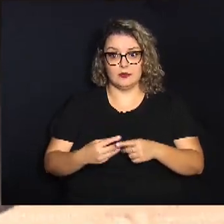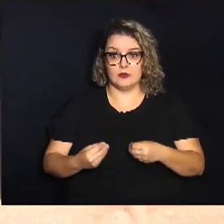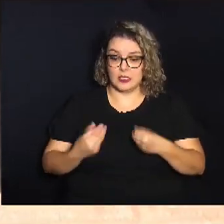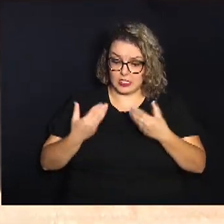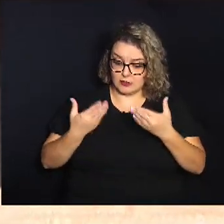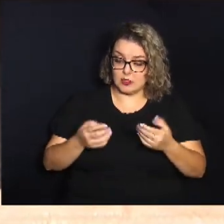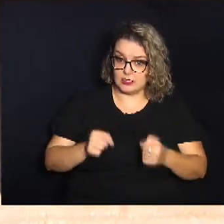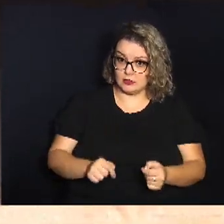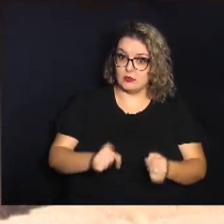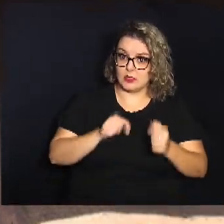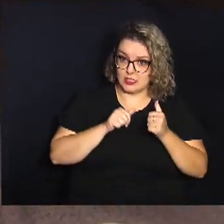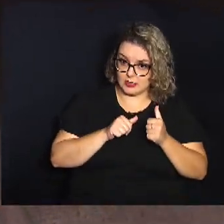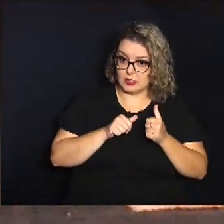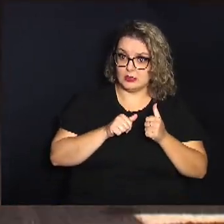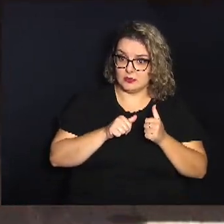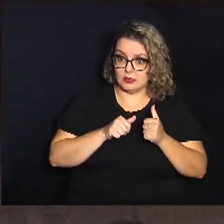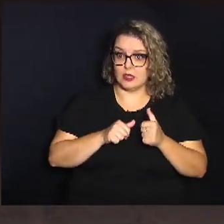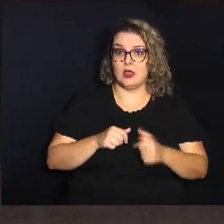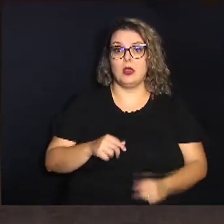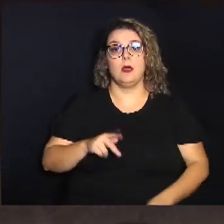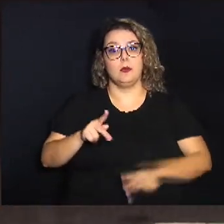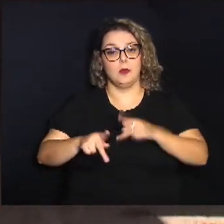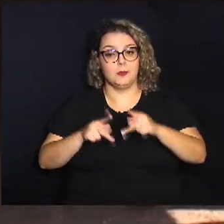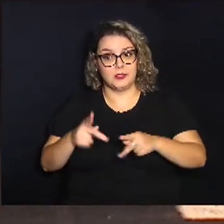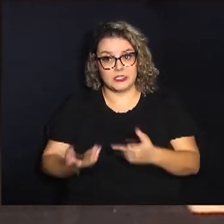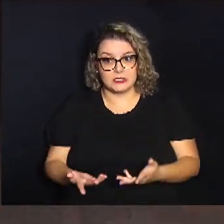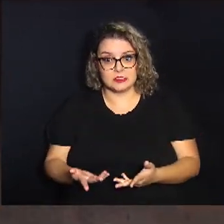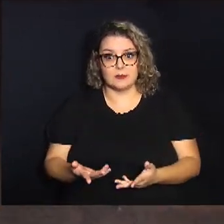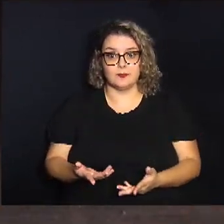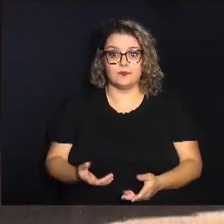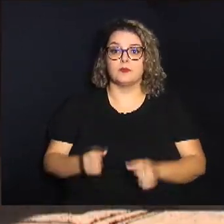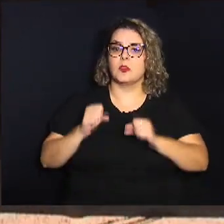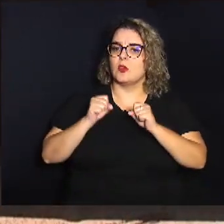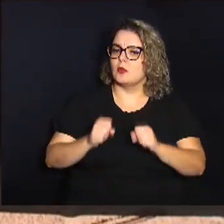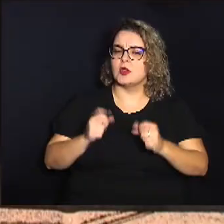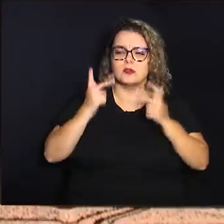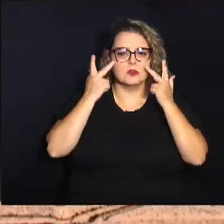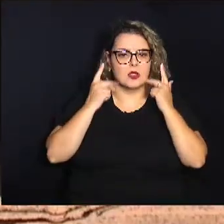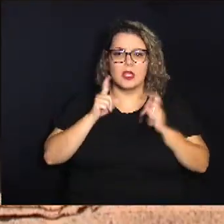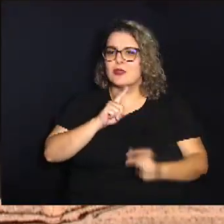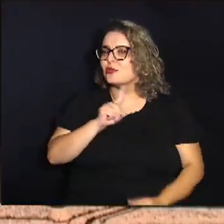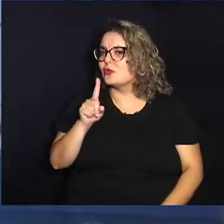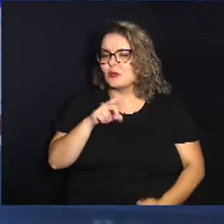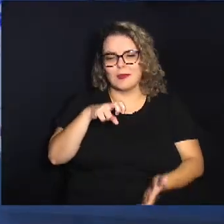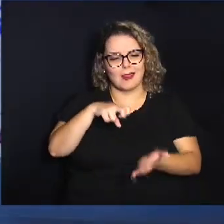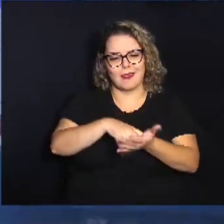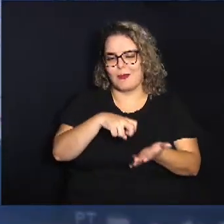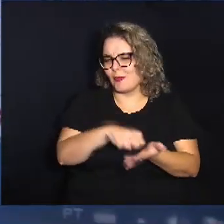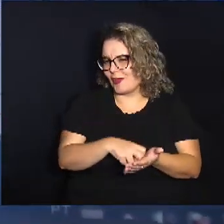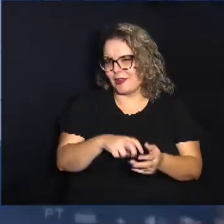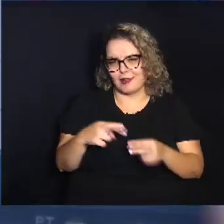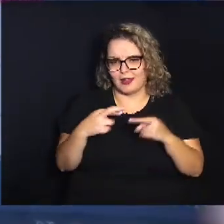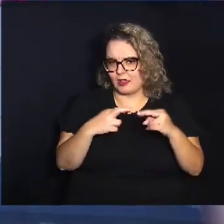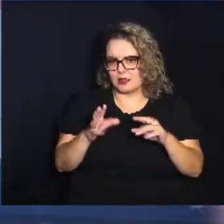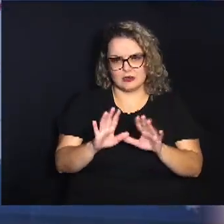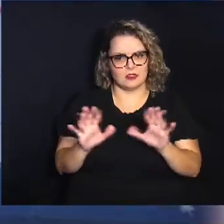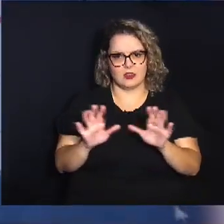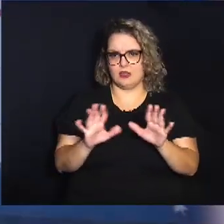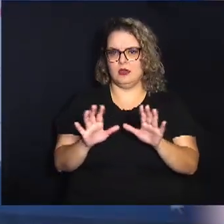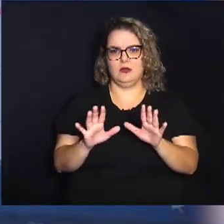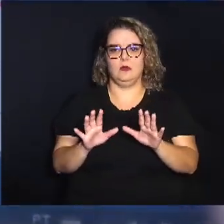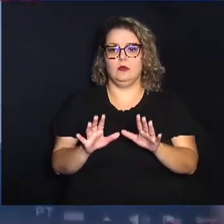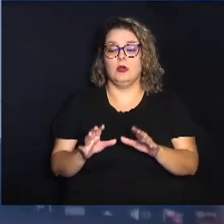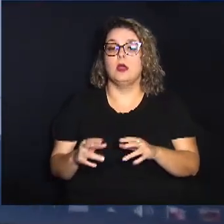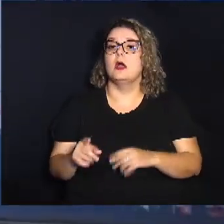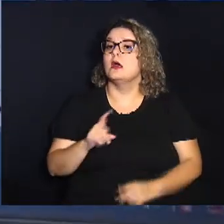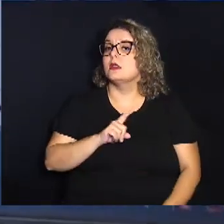benefício a população então pode ficar tranquilo não será uma inspeção de fiscalização